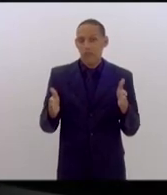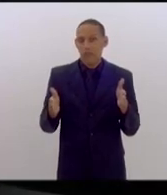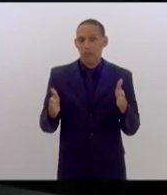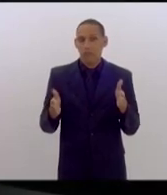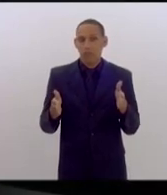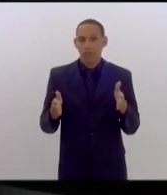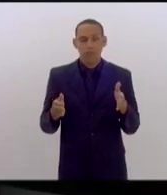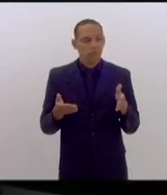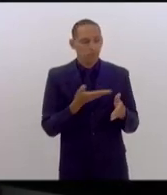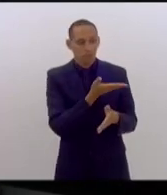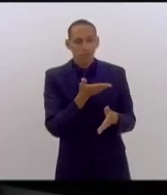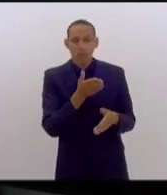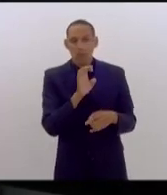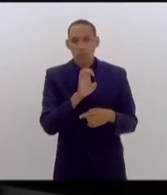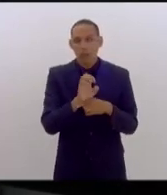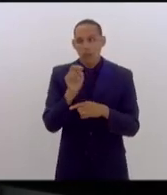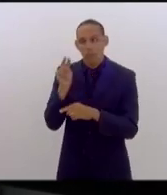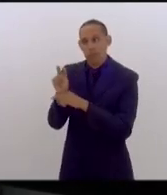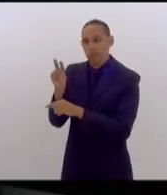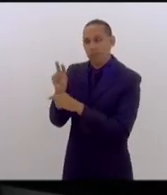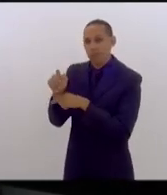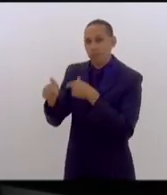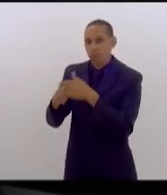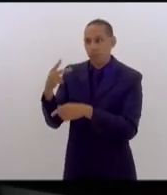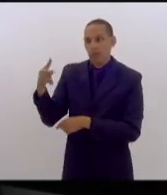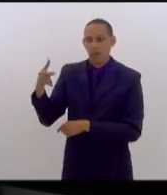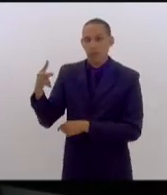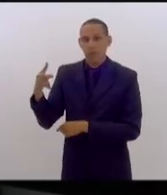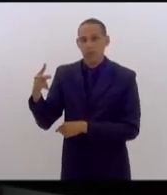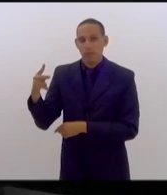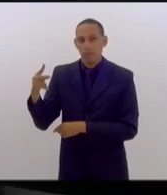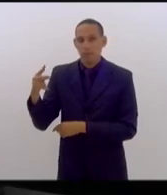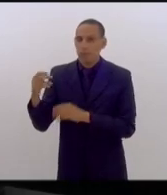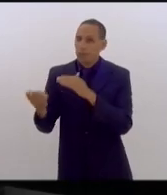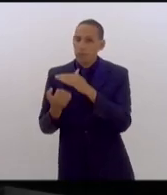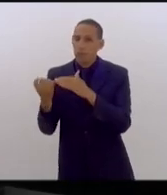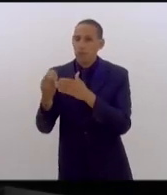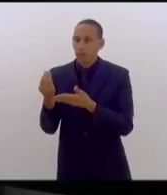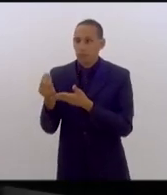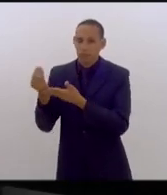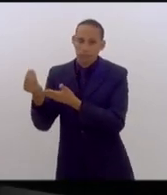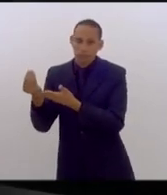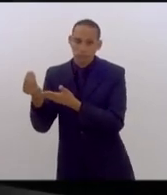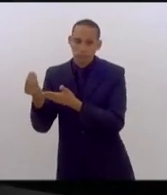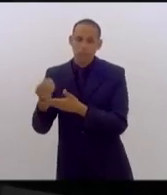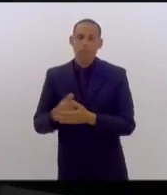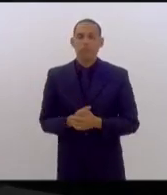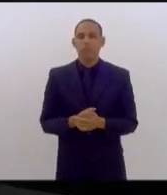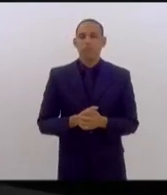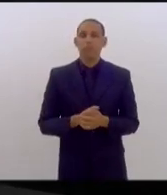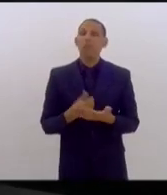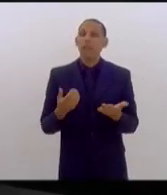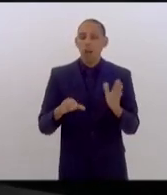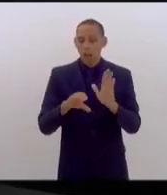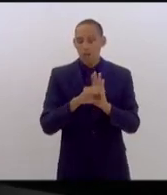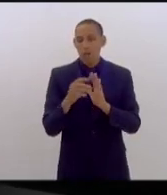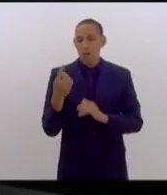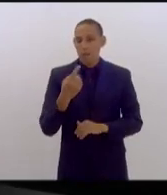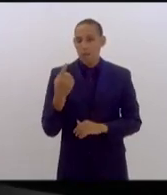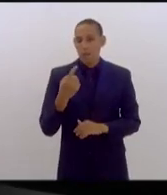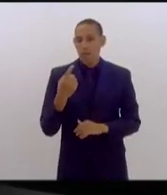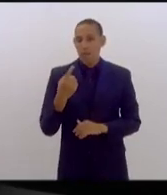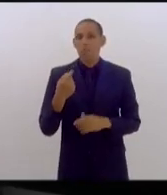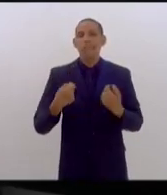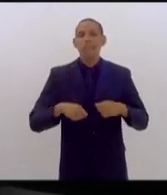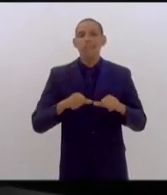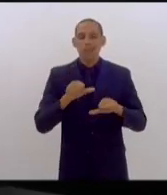partes fiscalizarem a qualidade de serviço prestado então aí na o primeiro a